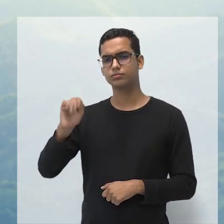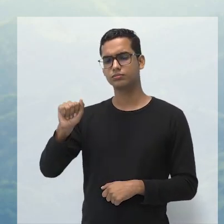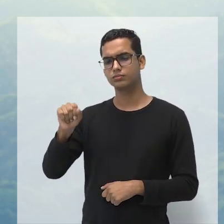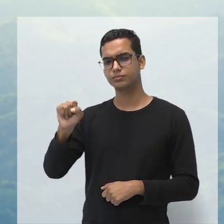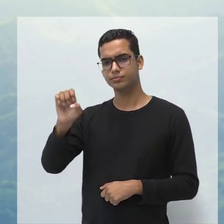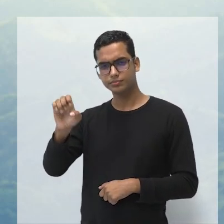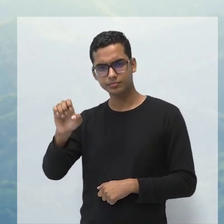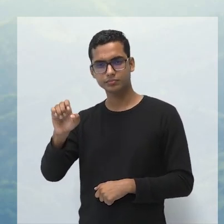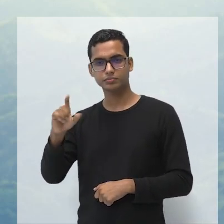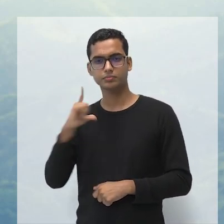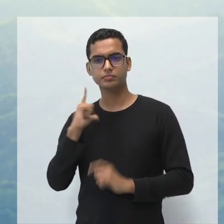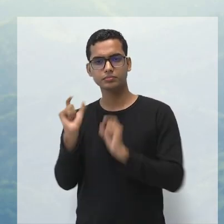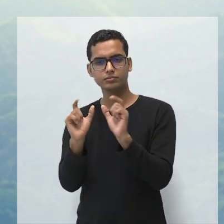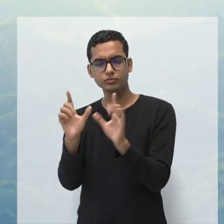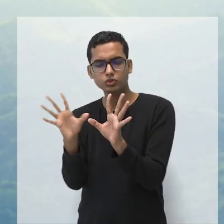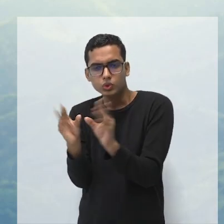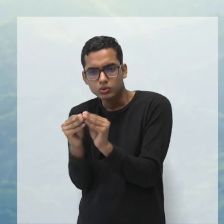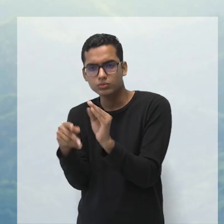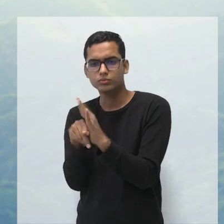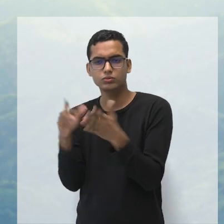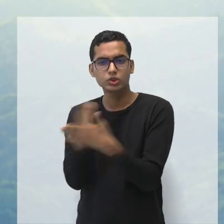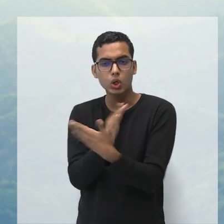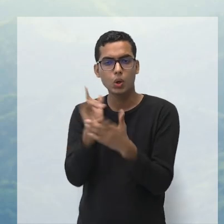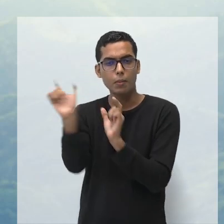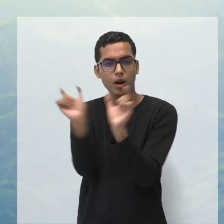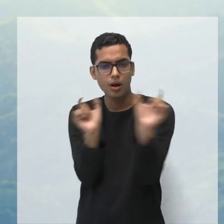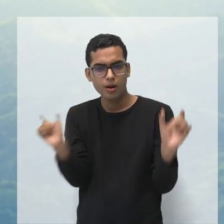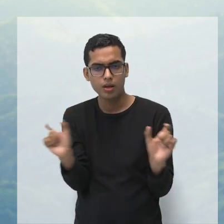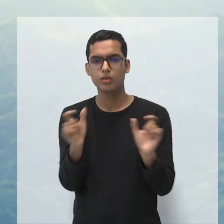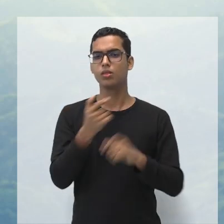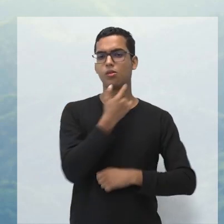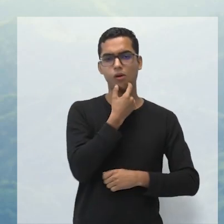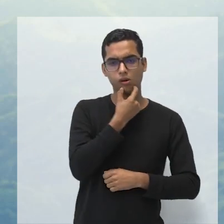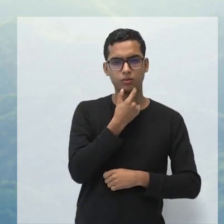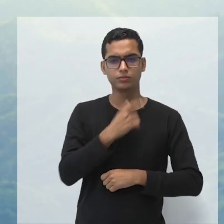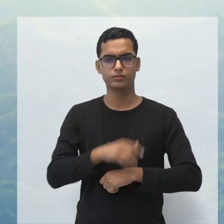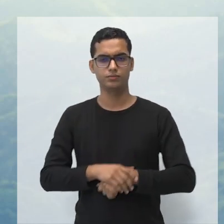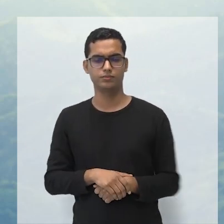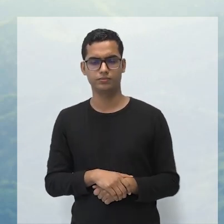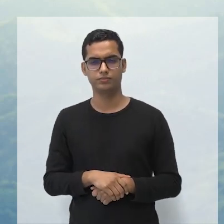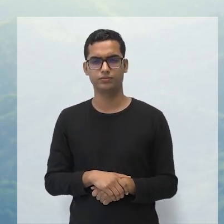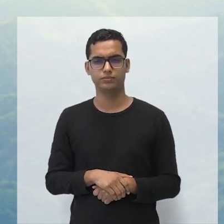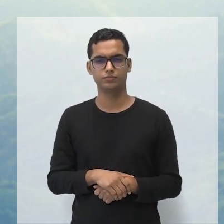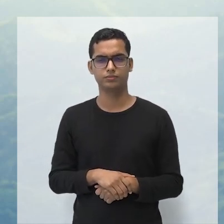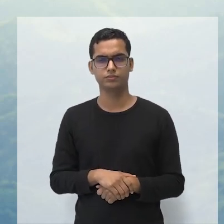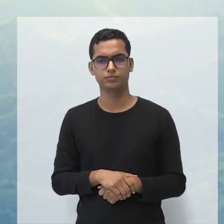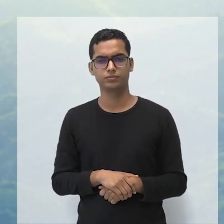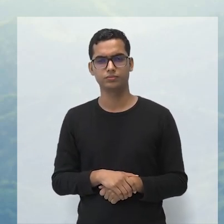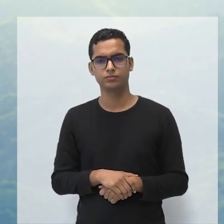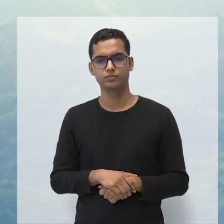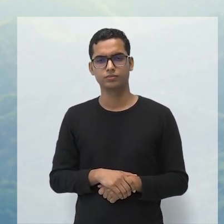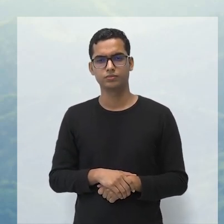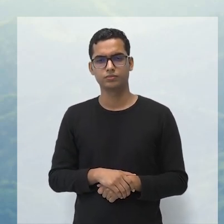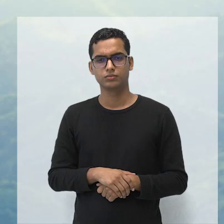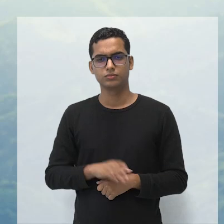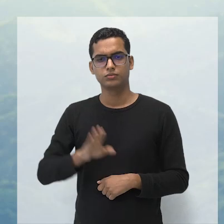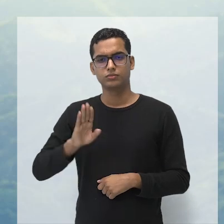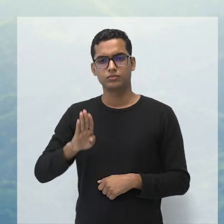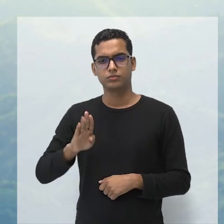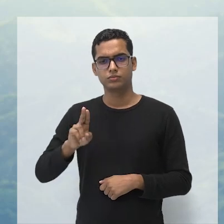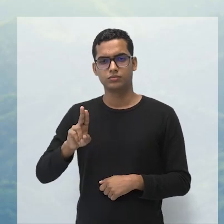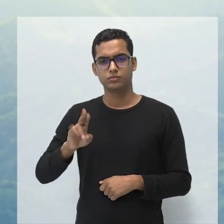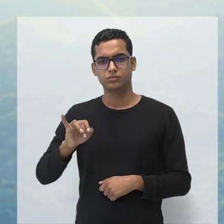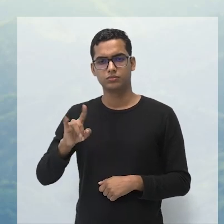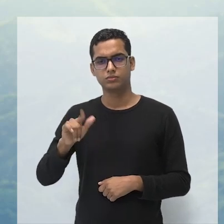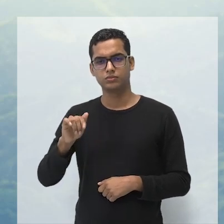algumas palavras, né? A supressão, na verdade, utilizando só a inicial de algumas palavras, como building,